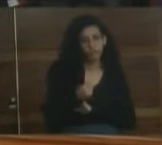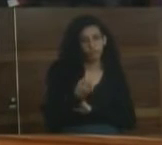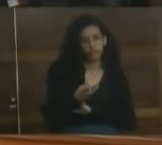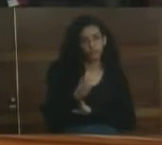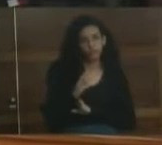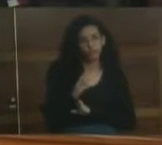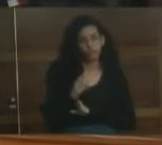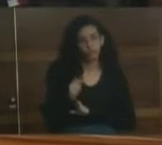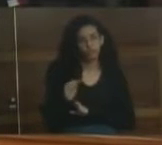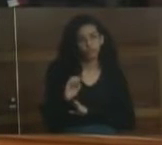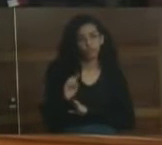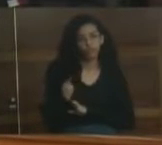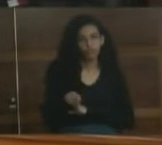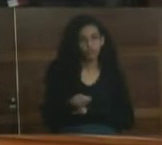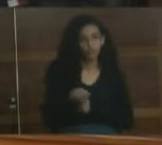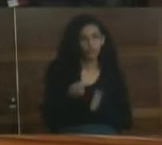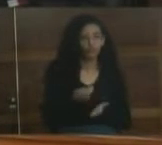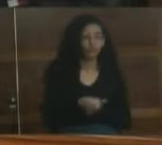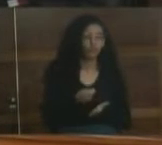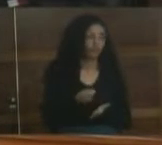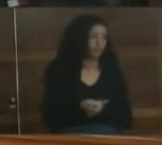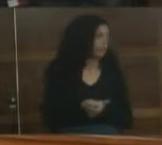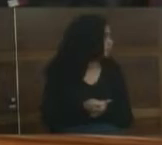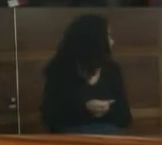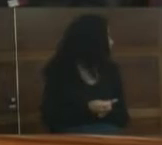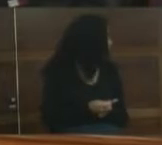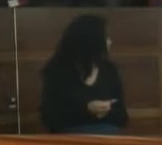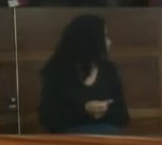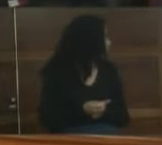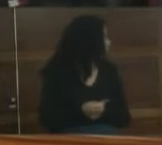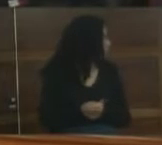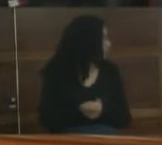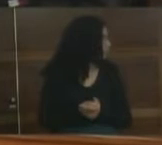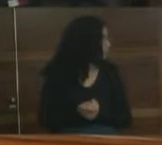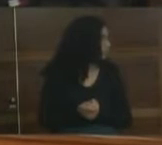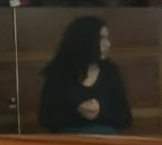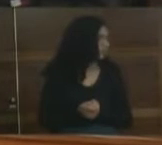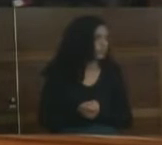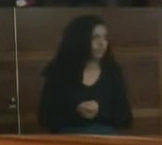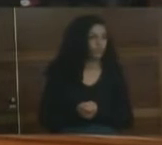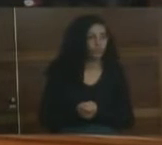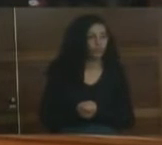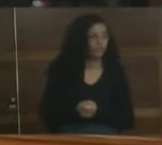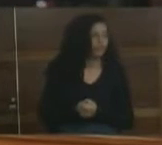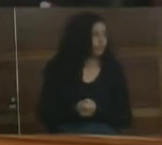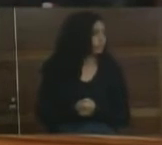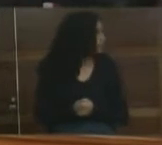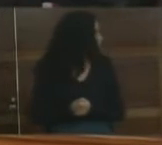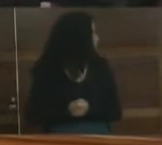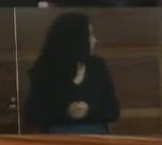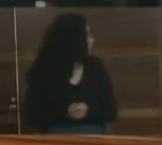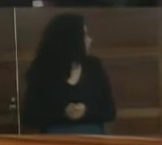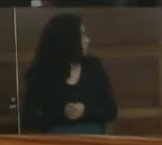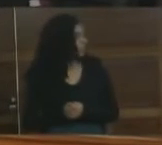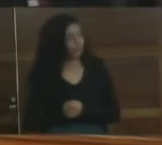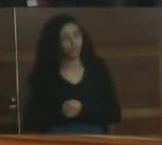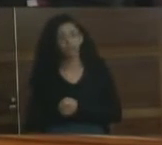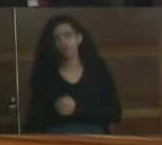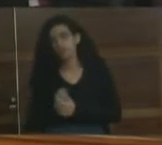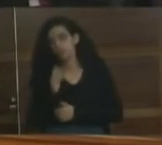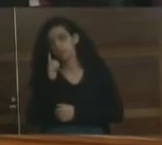797 mil obrigações tributárias de prato o sistema tributário sistema tributário